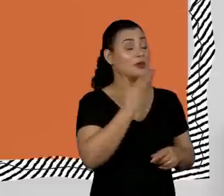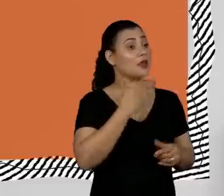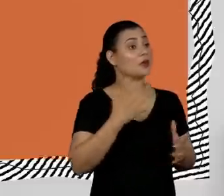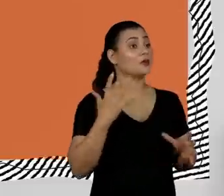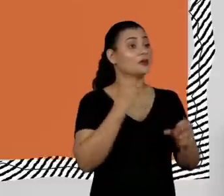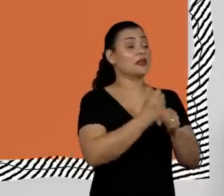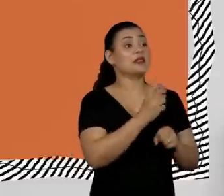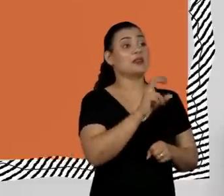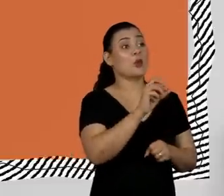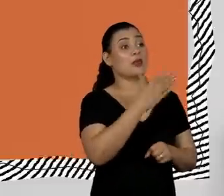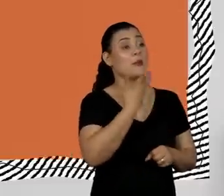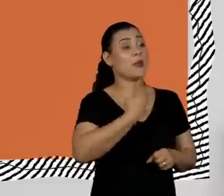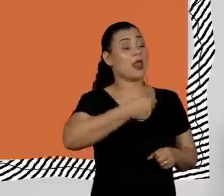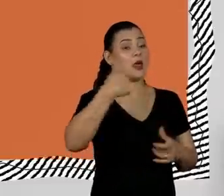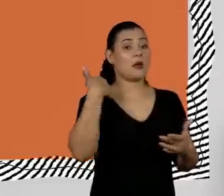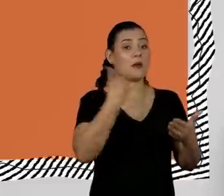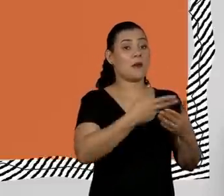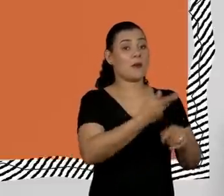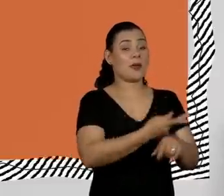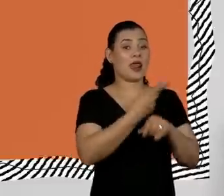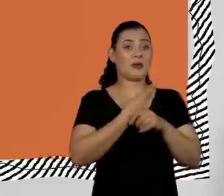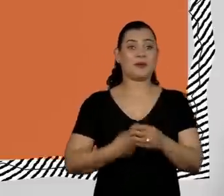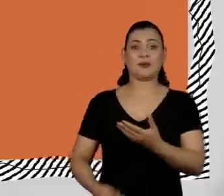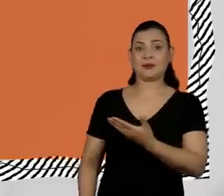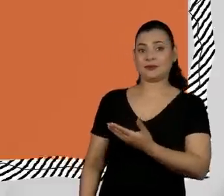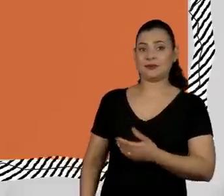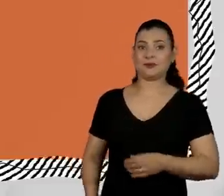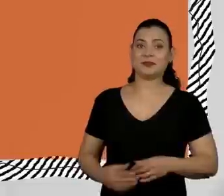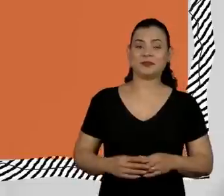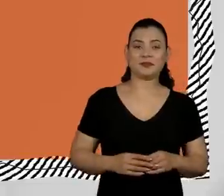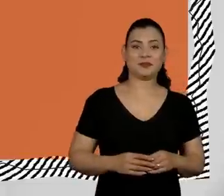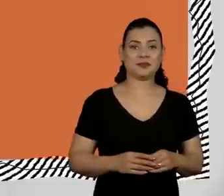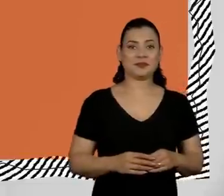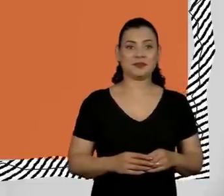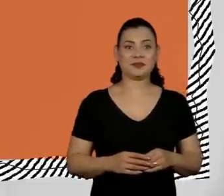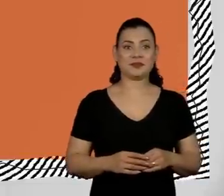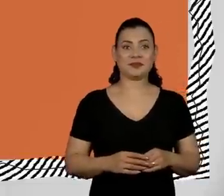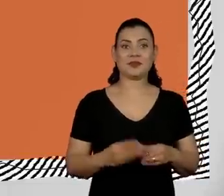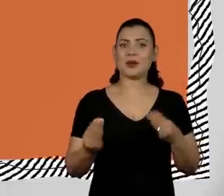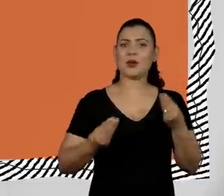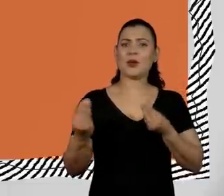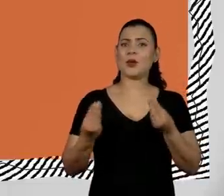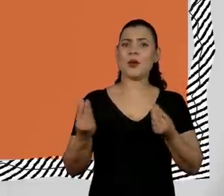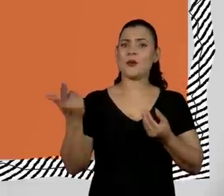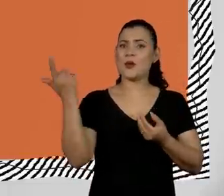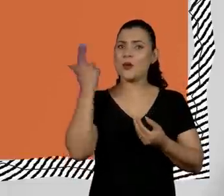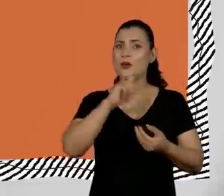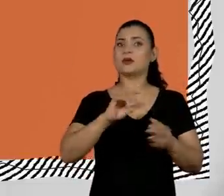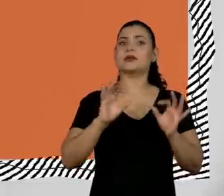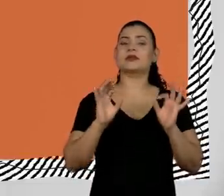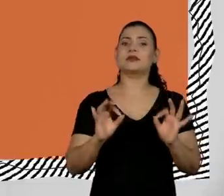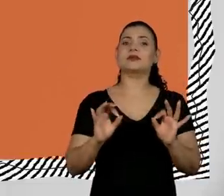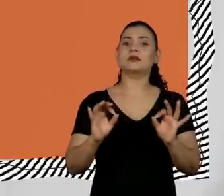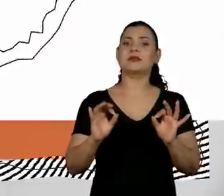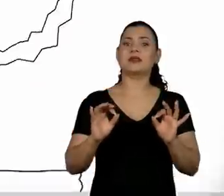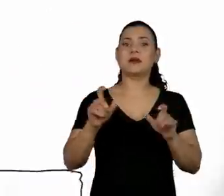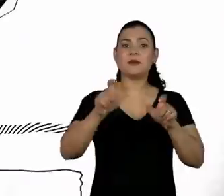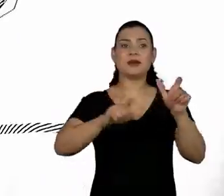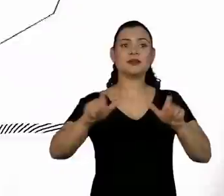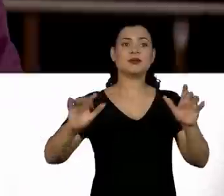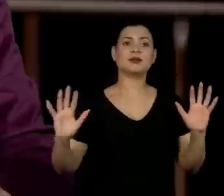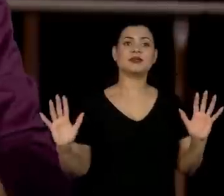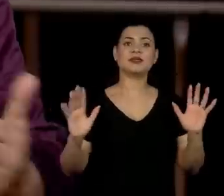de um prêmio recentes conta um pouco desse prêmio E como que foi encontrar essa galera